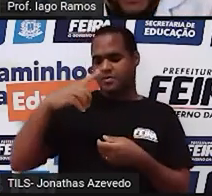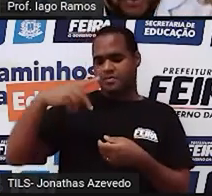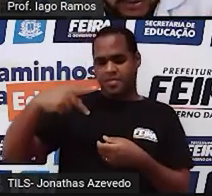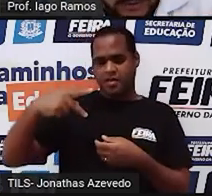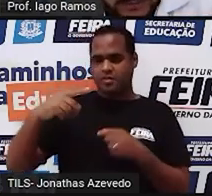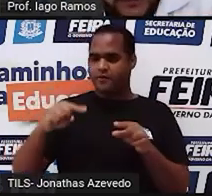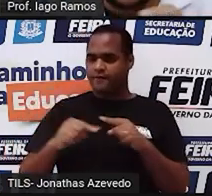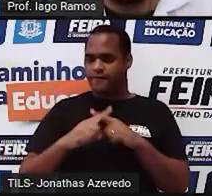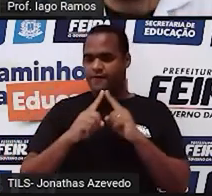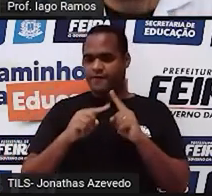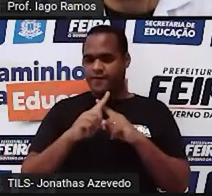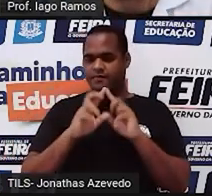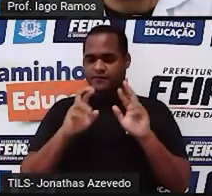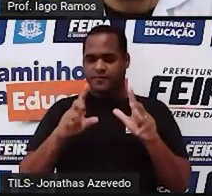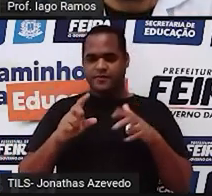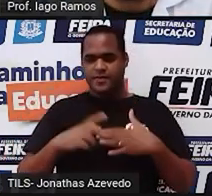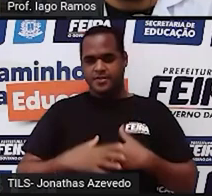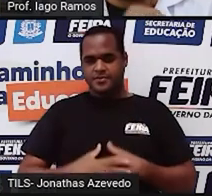periódicas